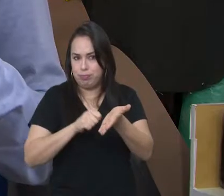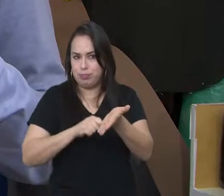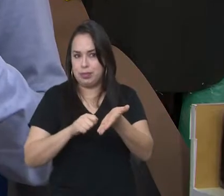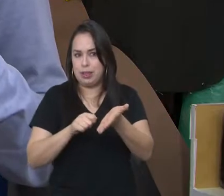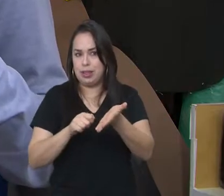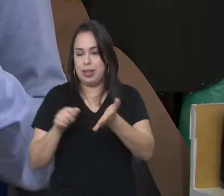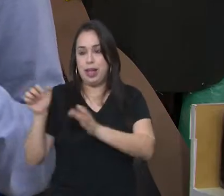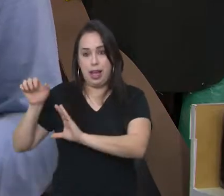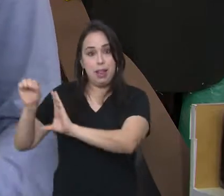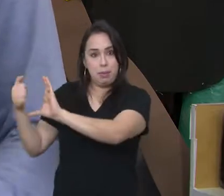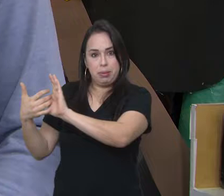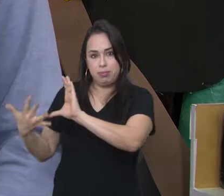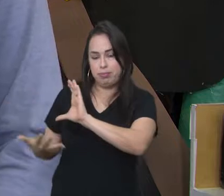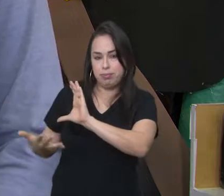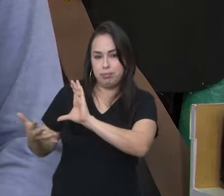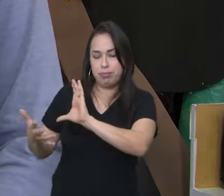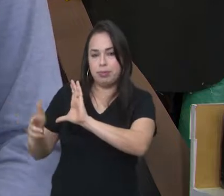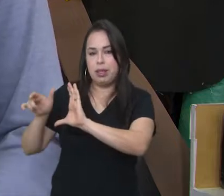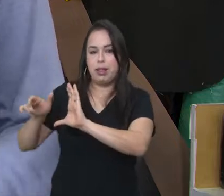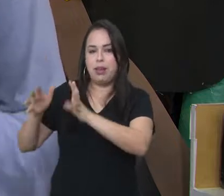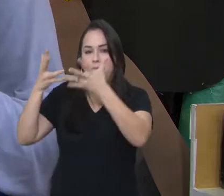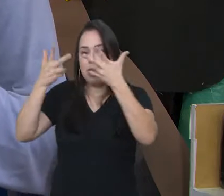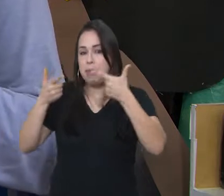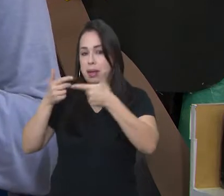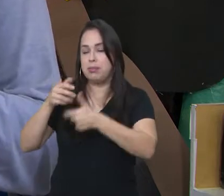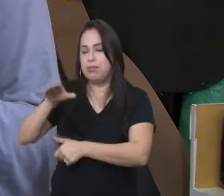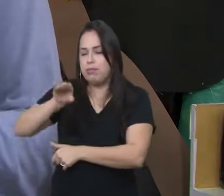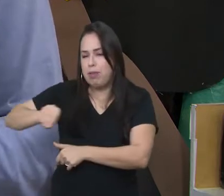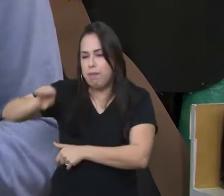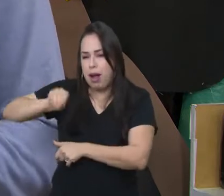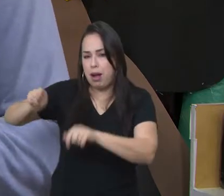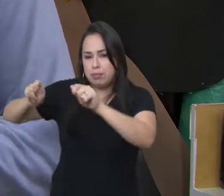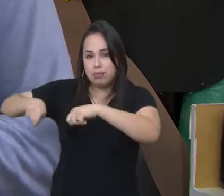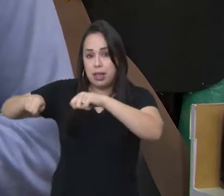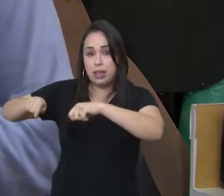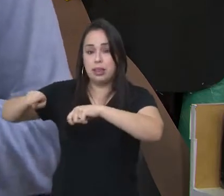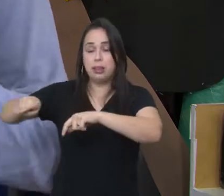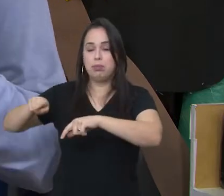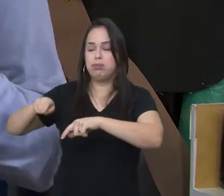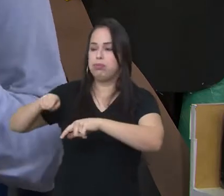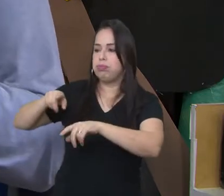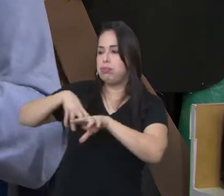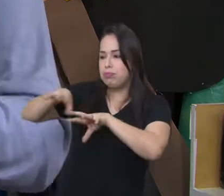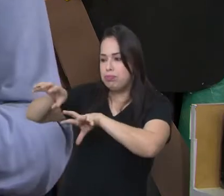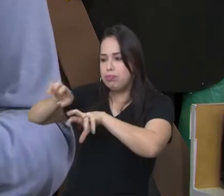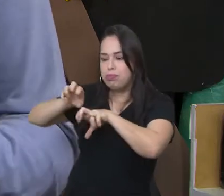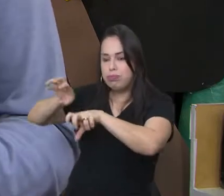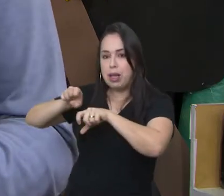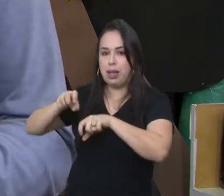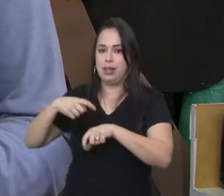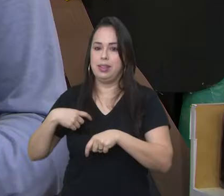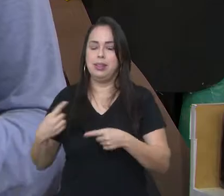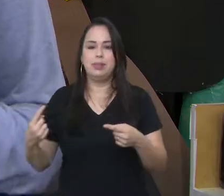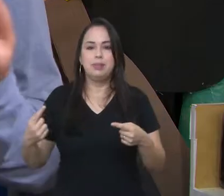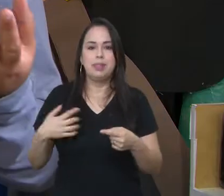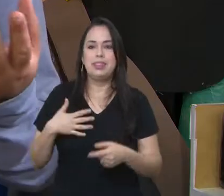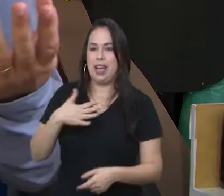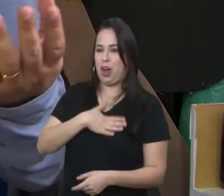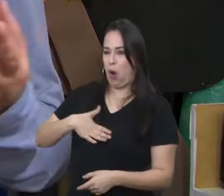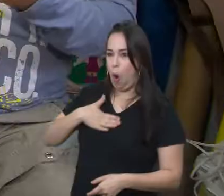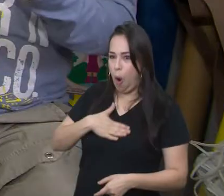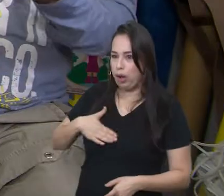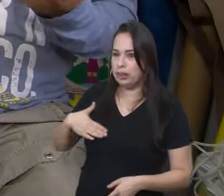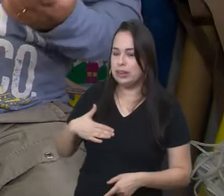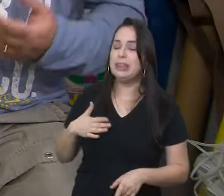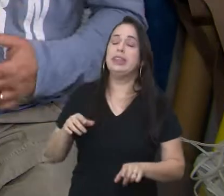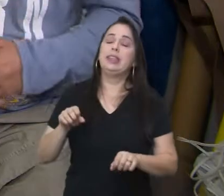personagens, Monteiro Lobato tem uma característica dos animais falam, né? Então ele traz essa realidade, né? A gente vê Você